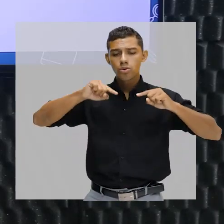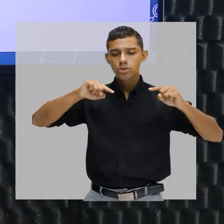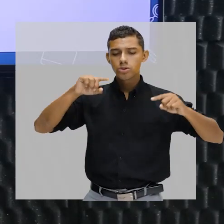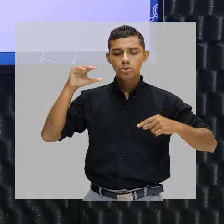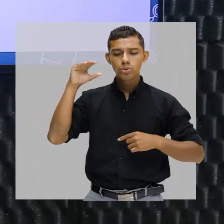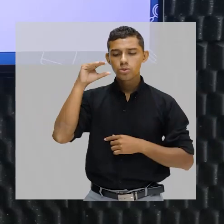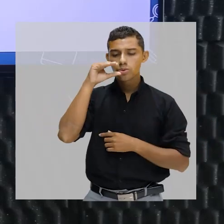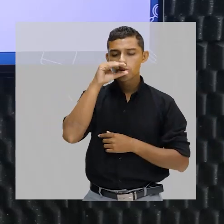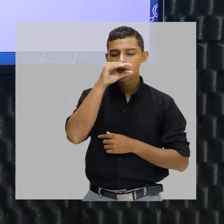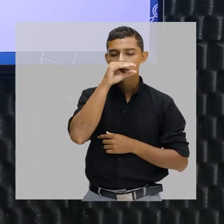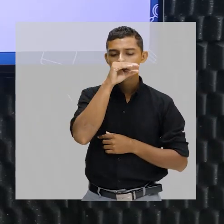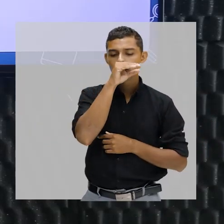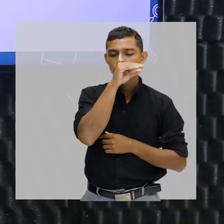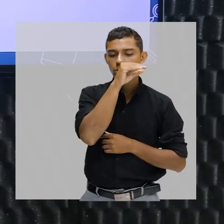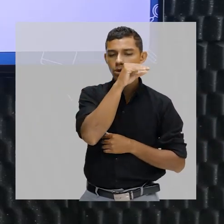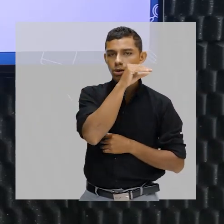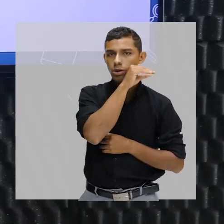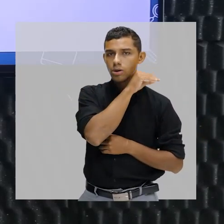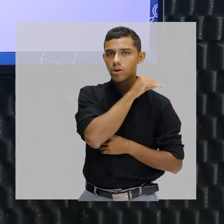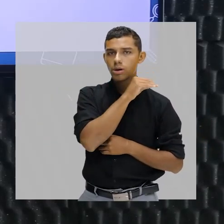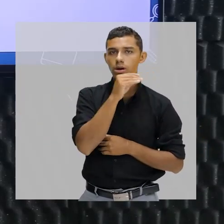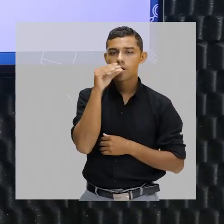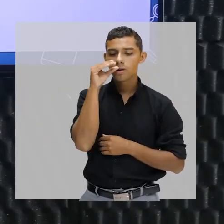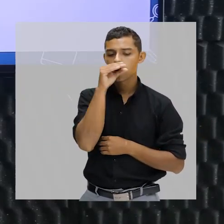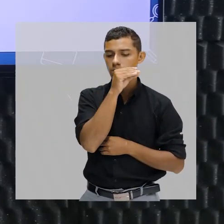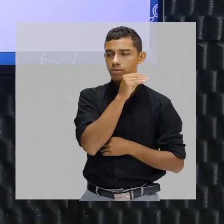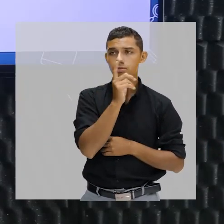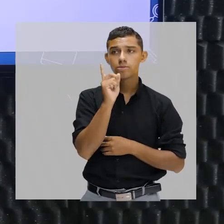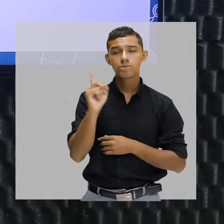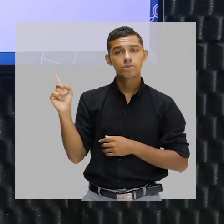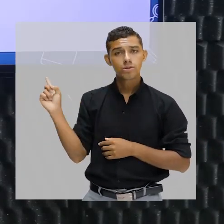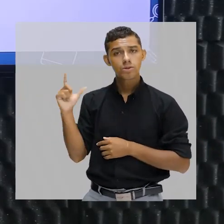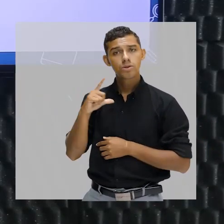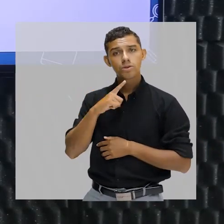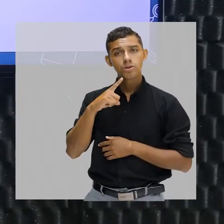calor. Certo? Então,